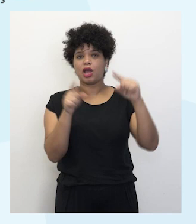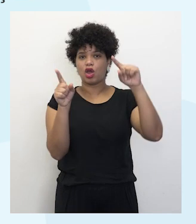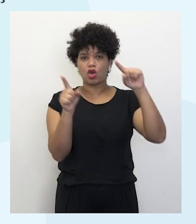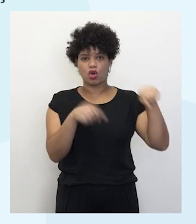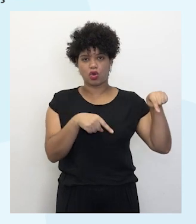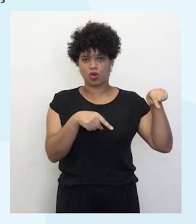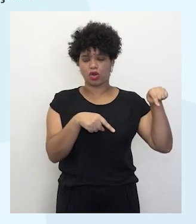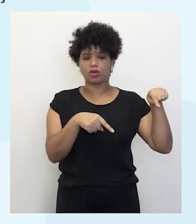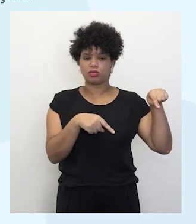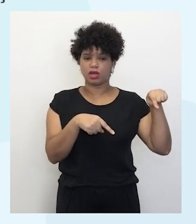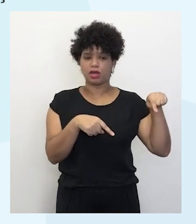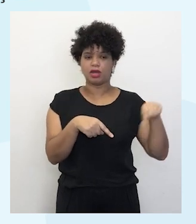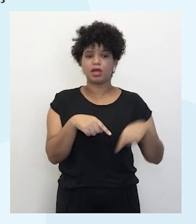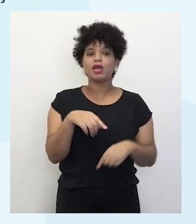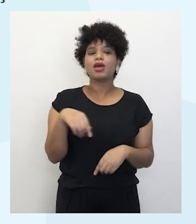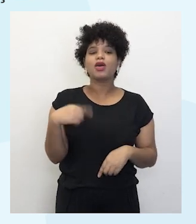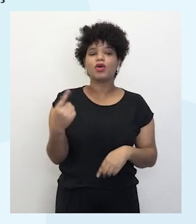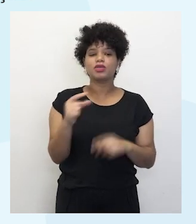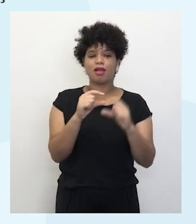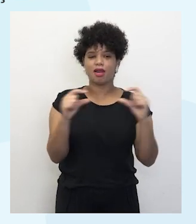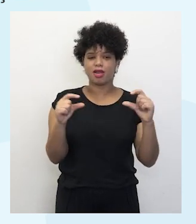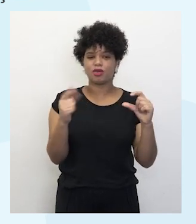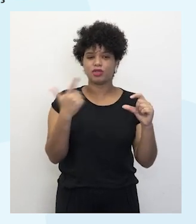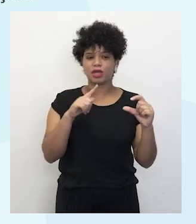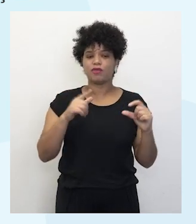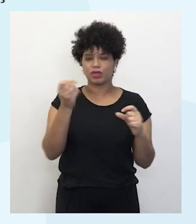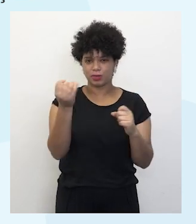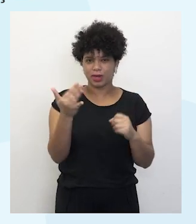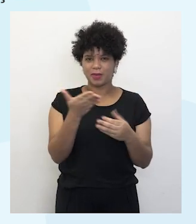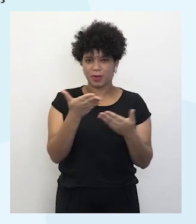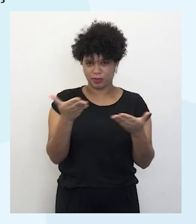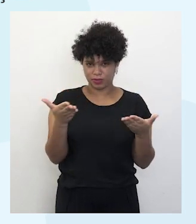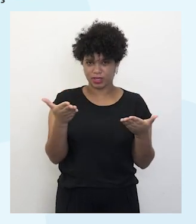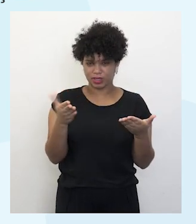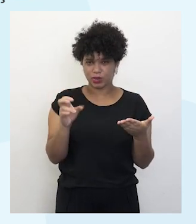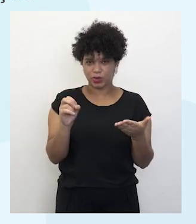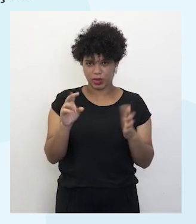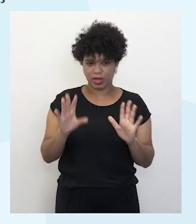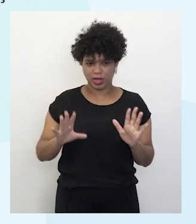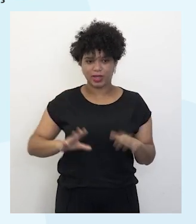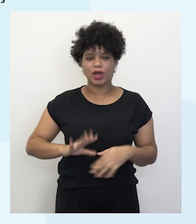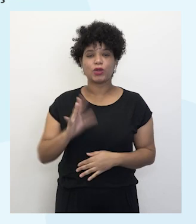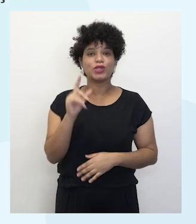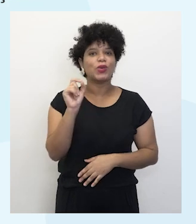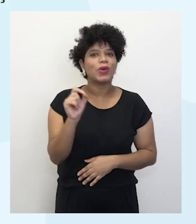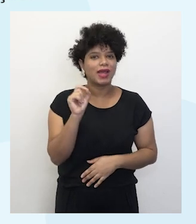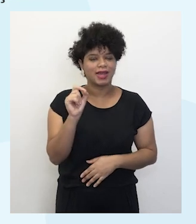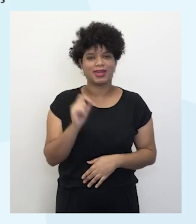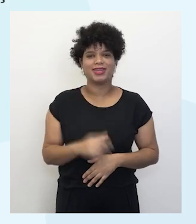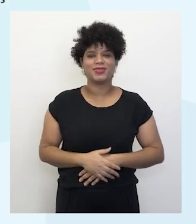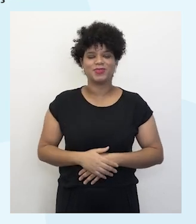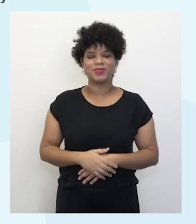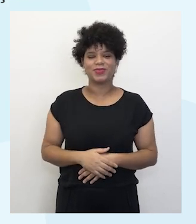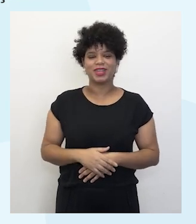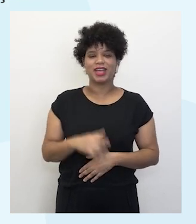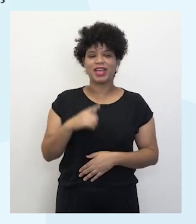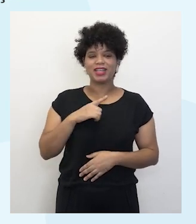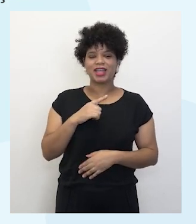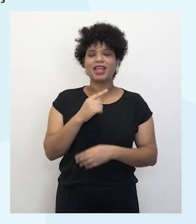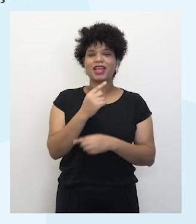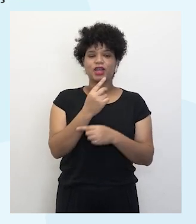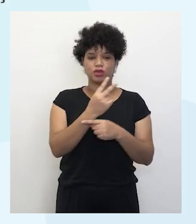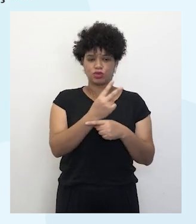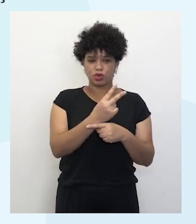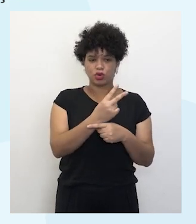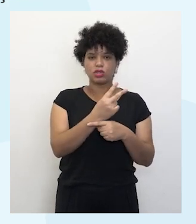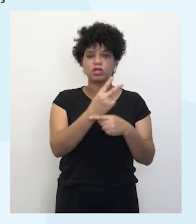cortar e aí vai dar a próxima linha. Eu vou explicando pra vocês aqui o que tá acontecendo. Bom, aqui temos também um 2